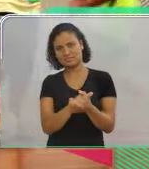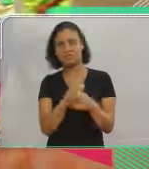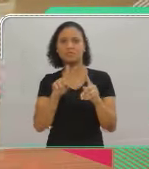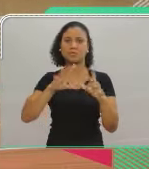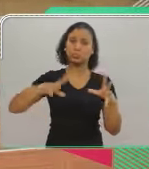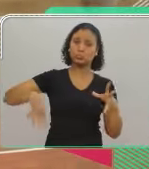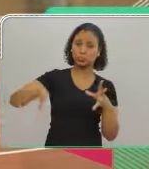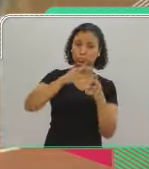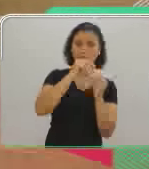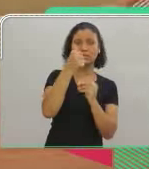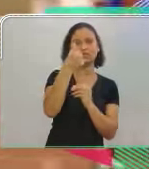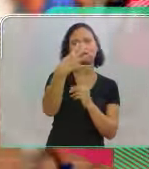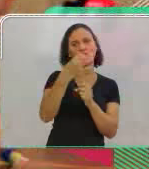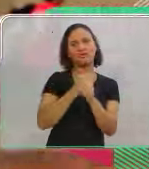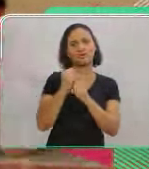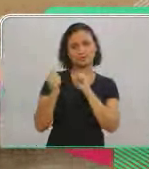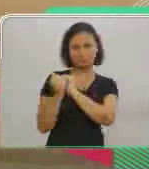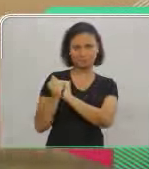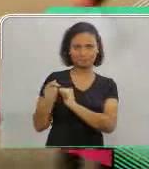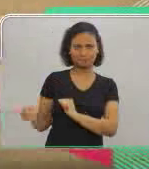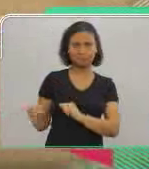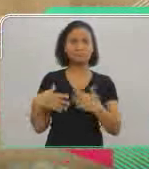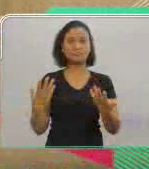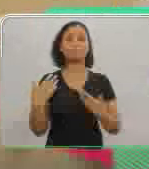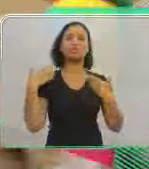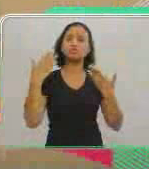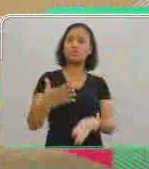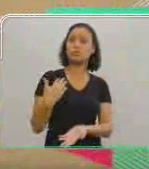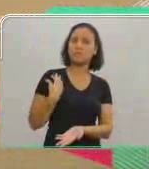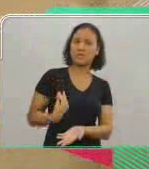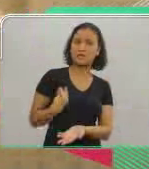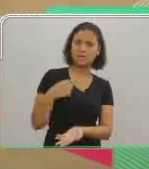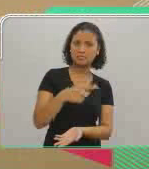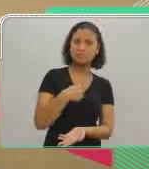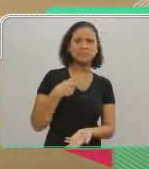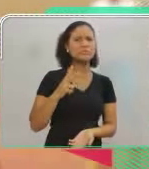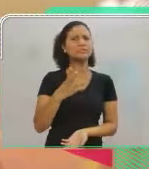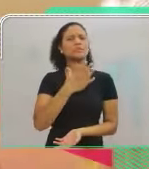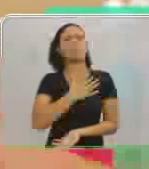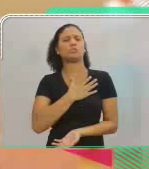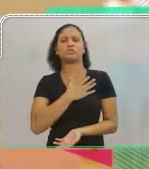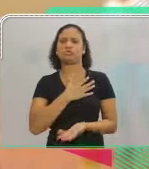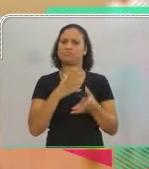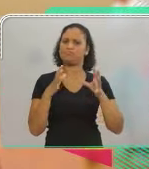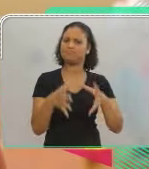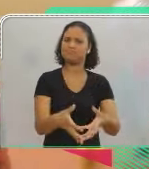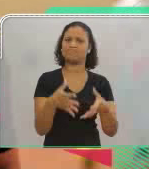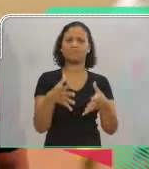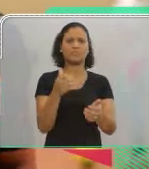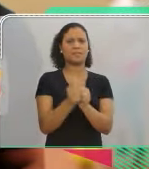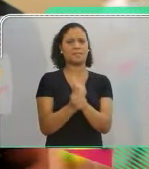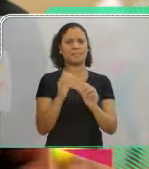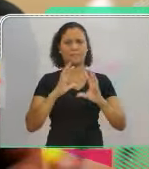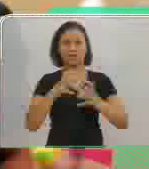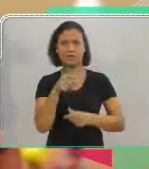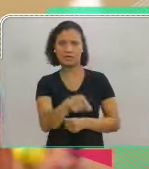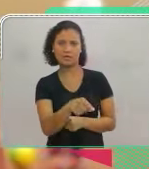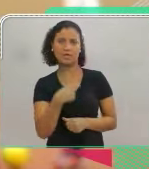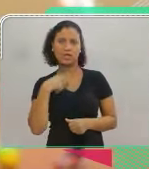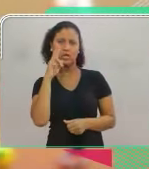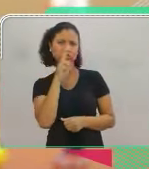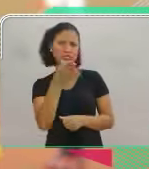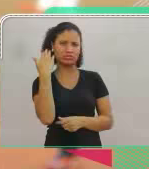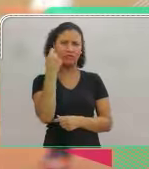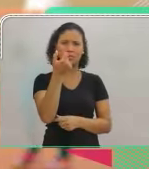O futsal chegou na minha vida assim, eu sempre gostei de jogar bola. Até na época que eu enxergava pouco.